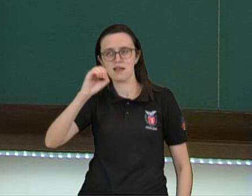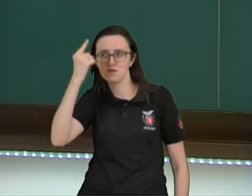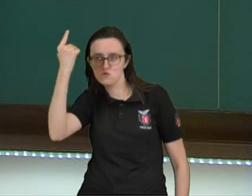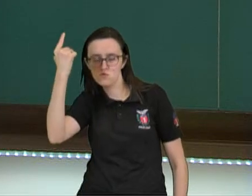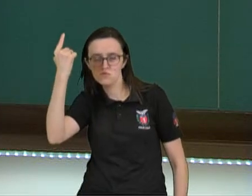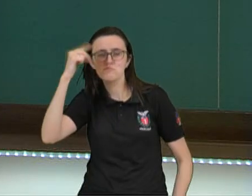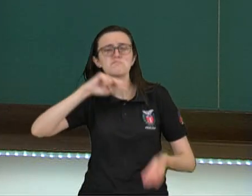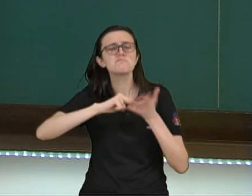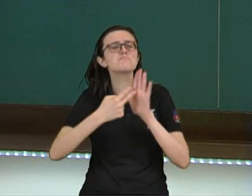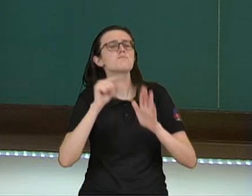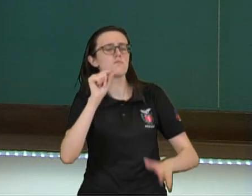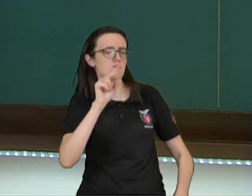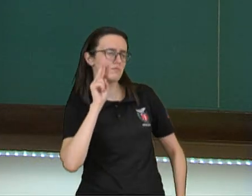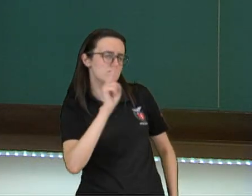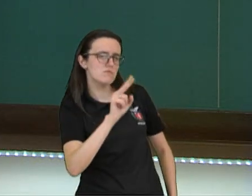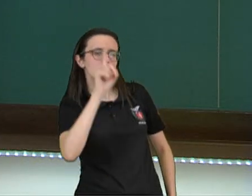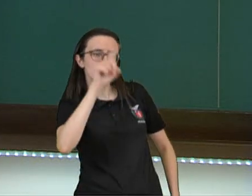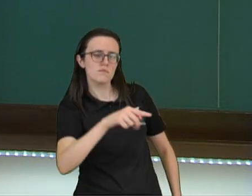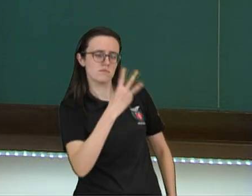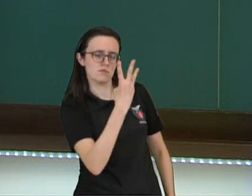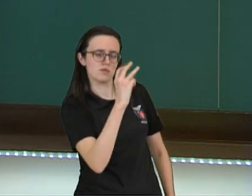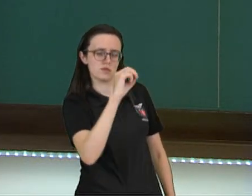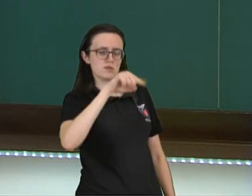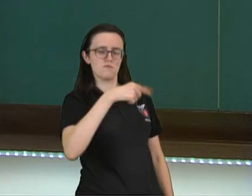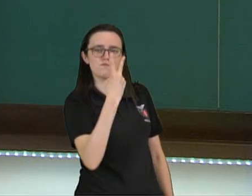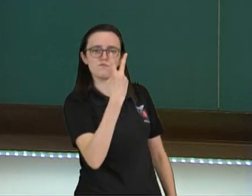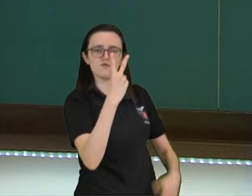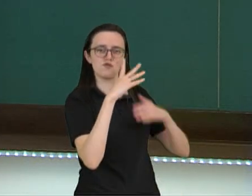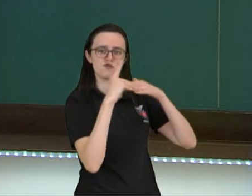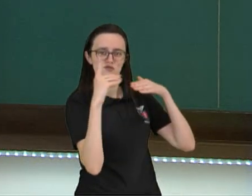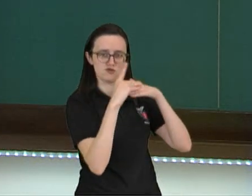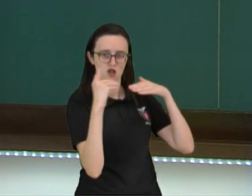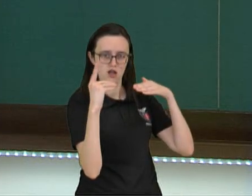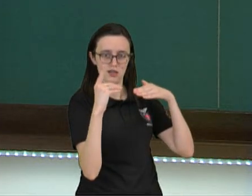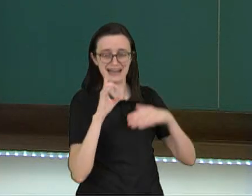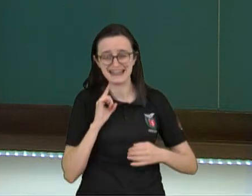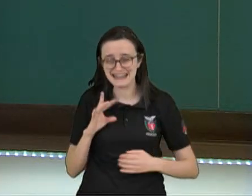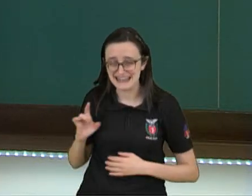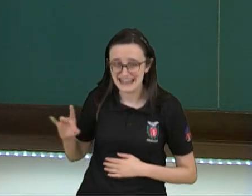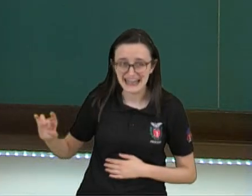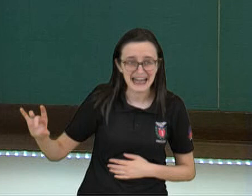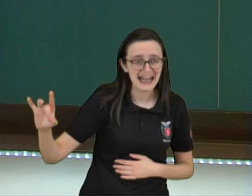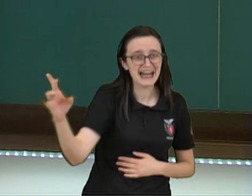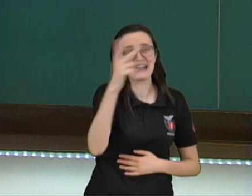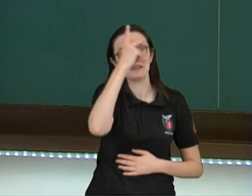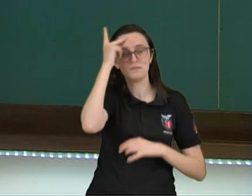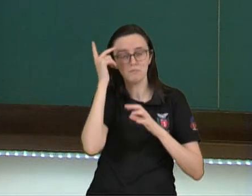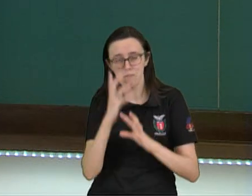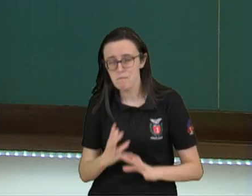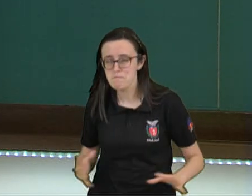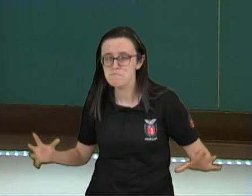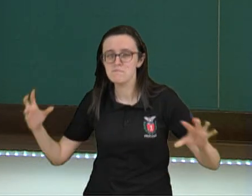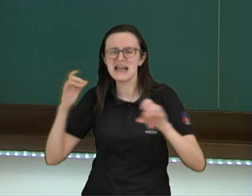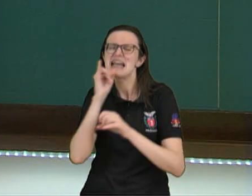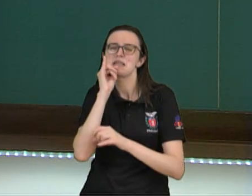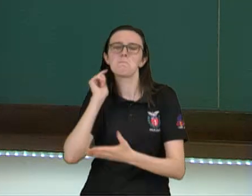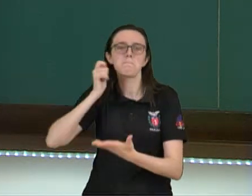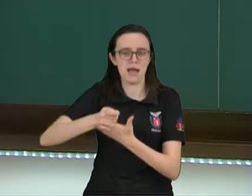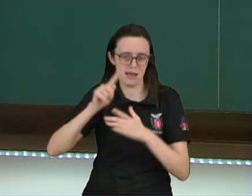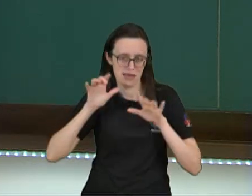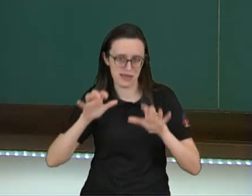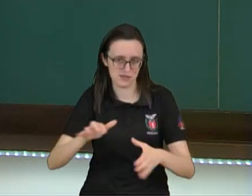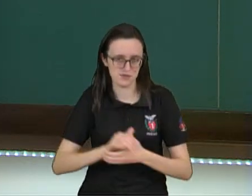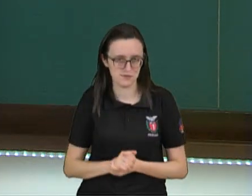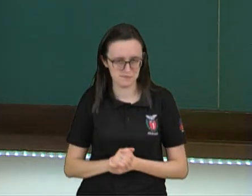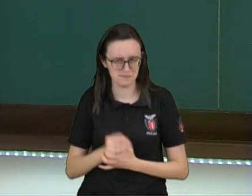30 dólares e 20 cents por pessoa que valeu as Olimpíadas da China, né?